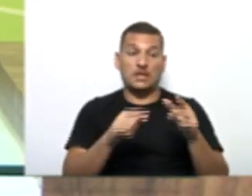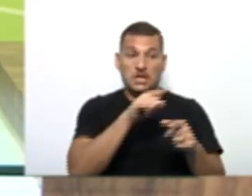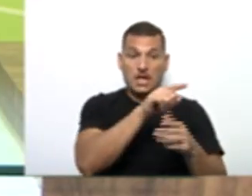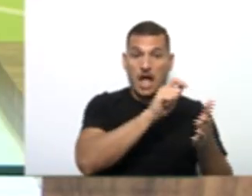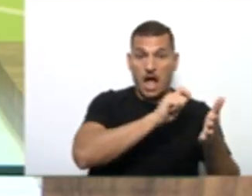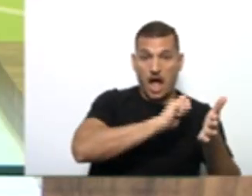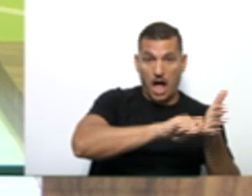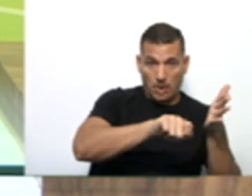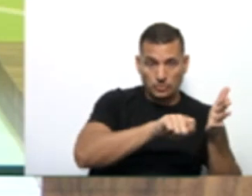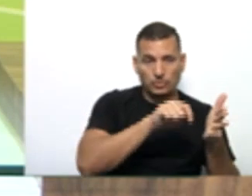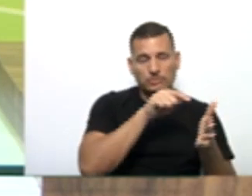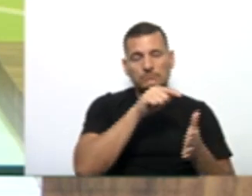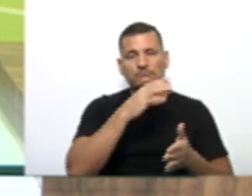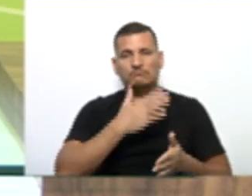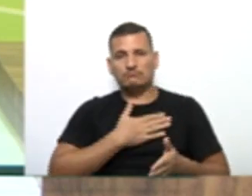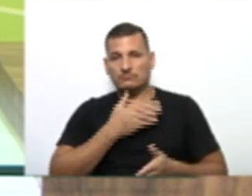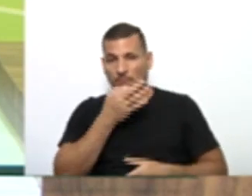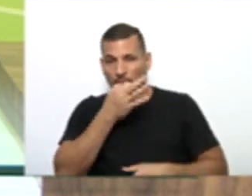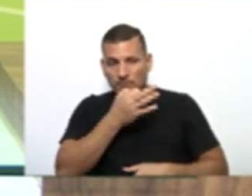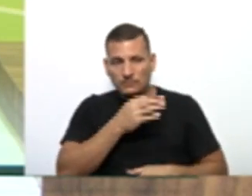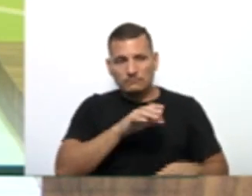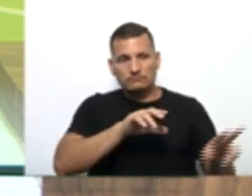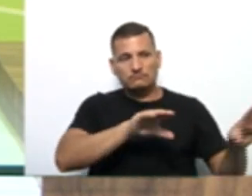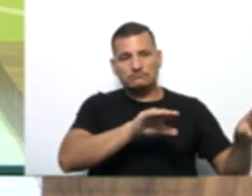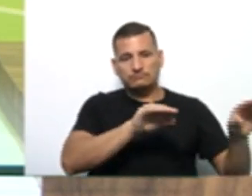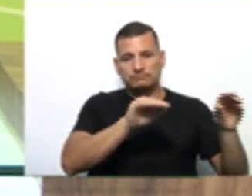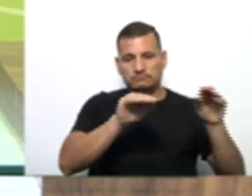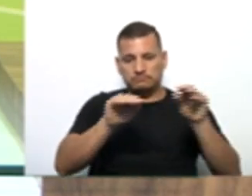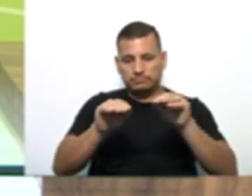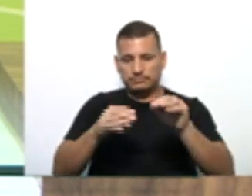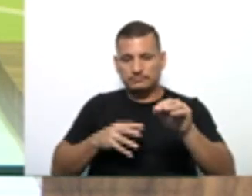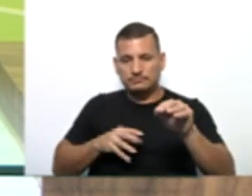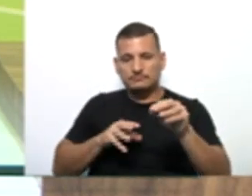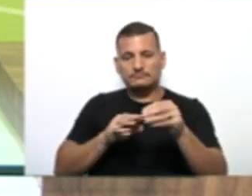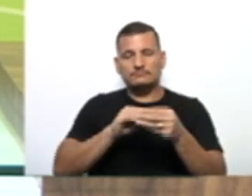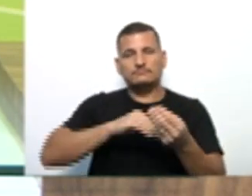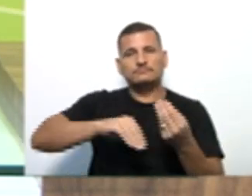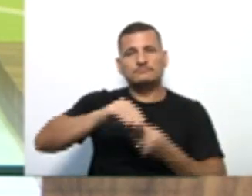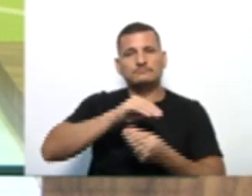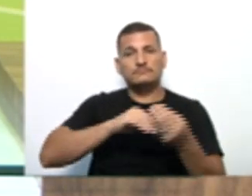Evidentemente, você vai falar com suas palavras, mas você não pode fugir da ideia principal do autor.